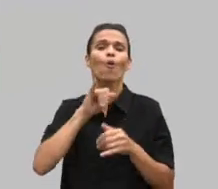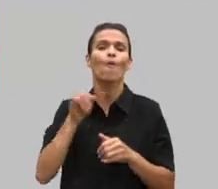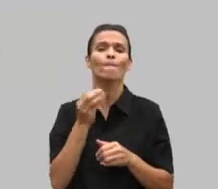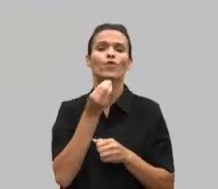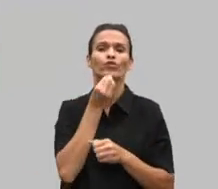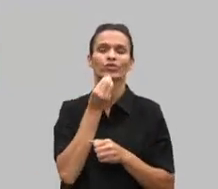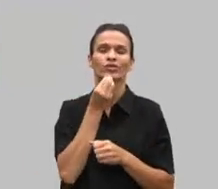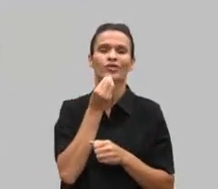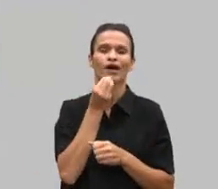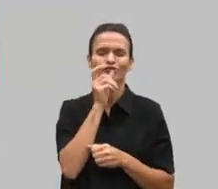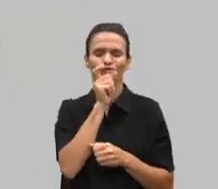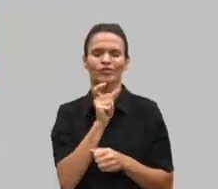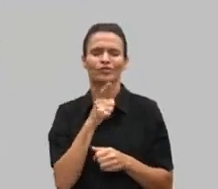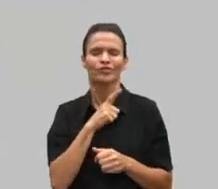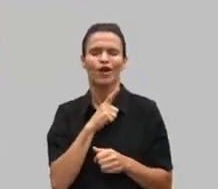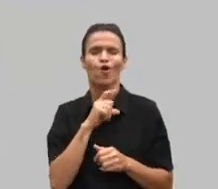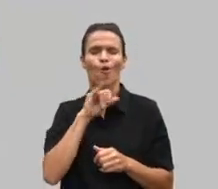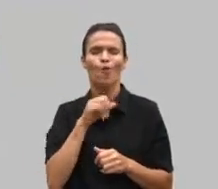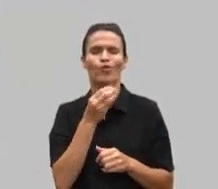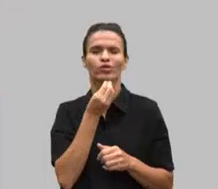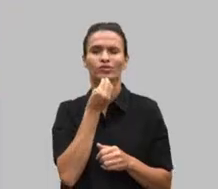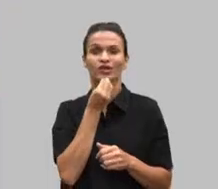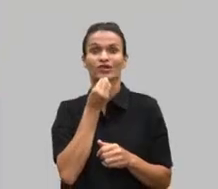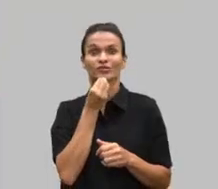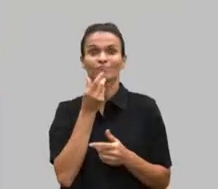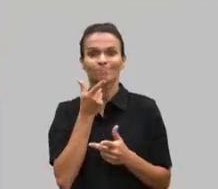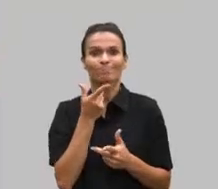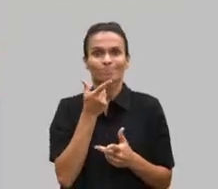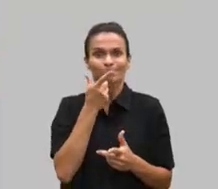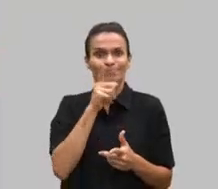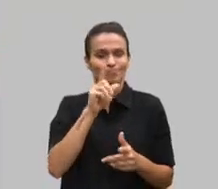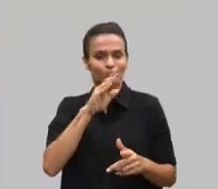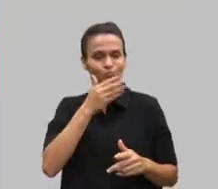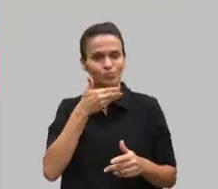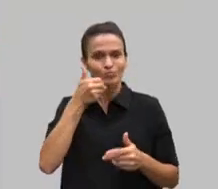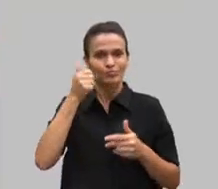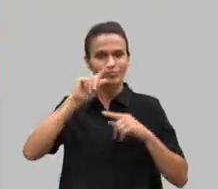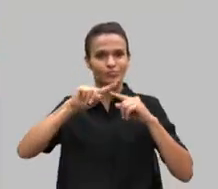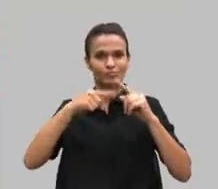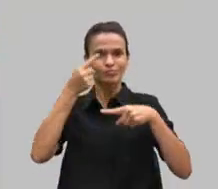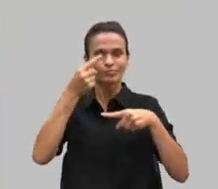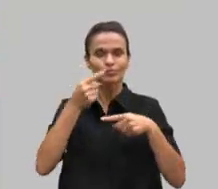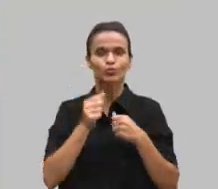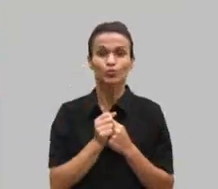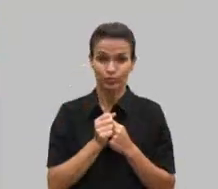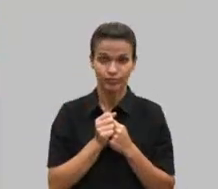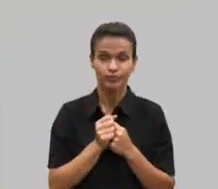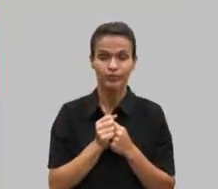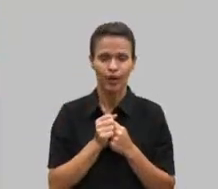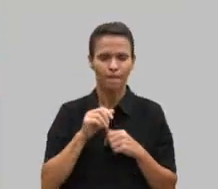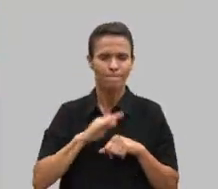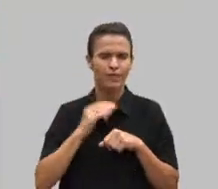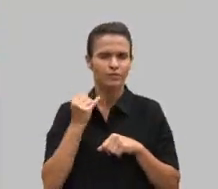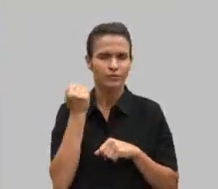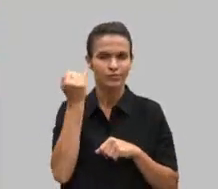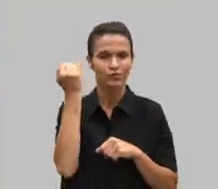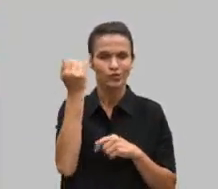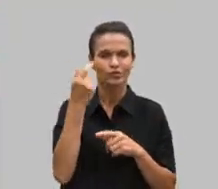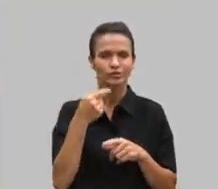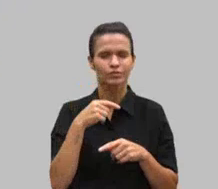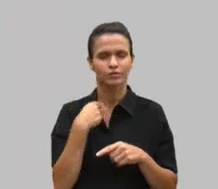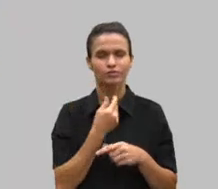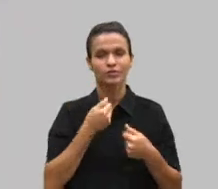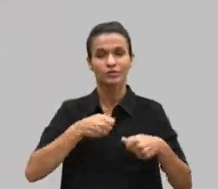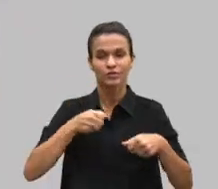ele se Agarra e faz a sua história precisa ter a primeira oportunidade talvez essa seja a discussão mais importante que nós temos de fazer e que vocês